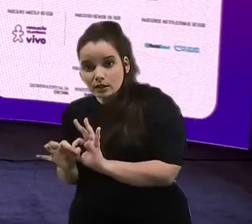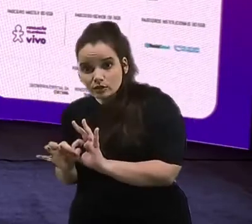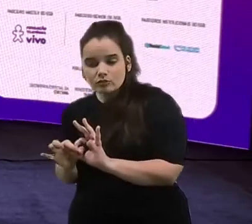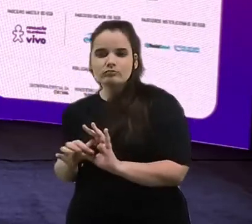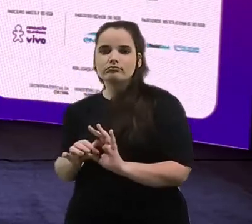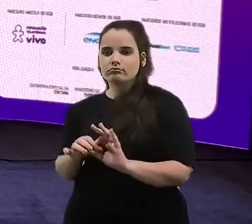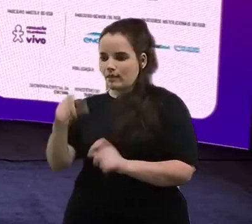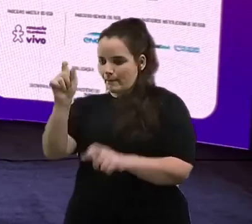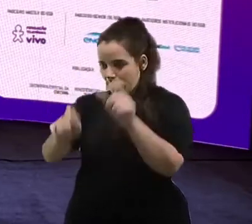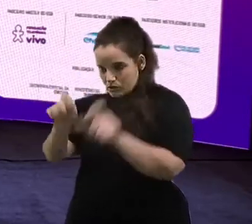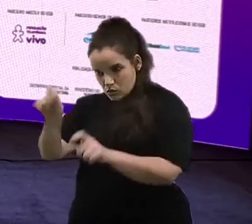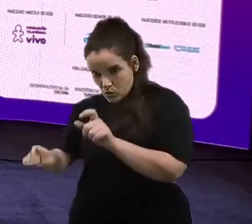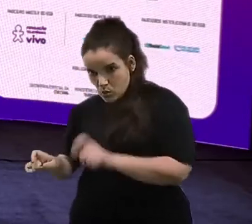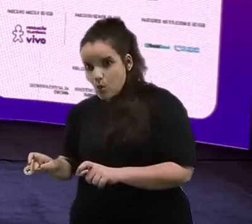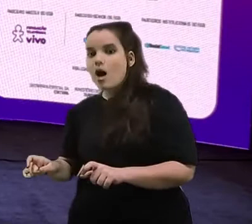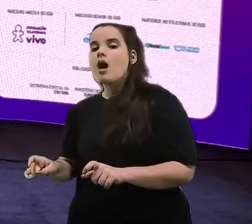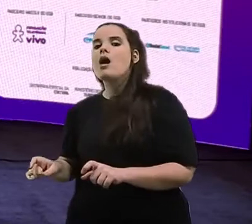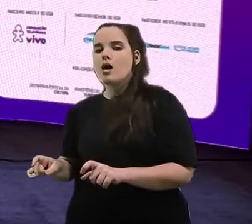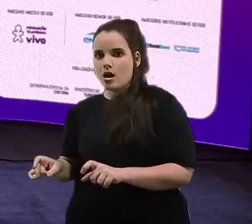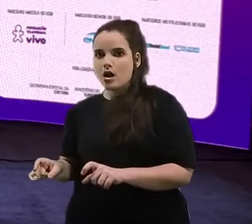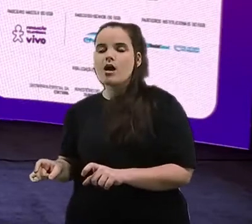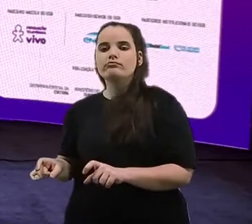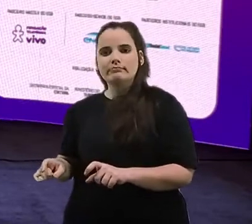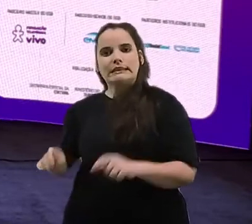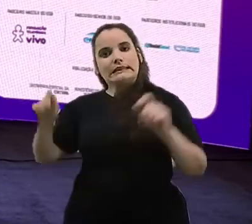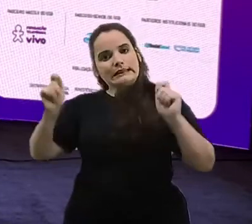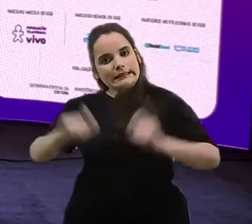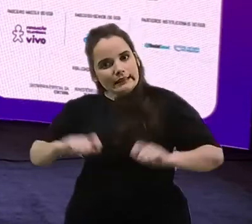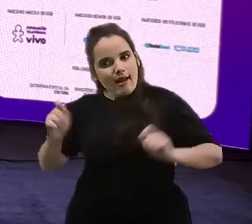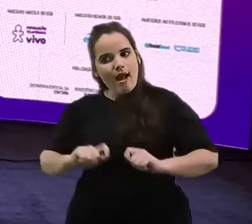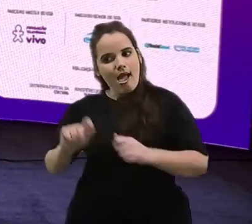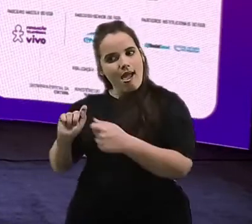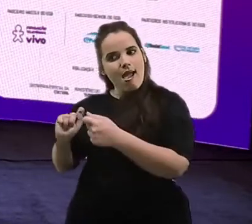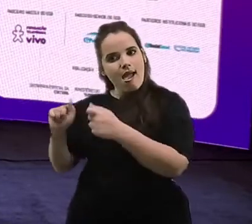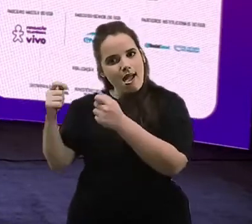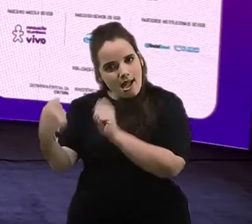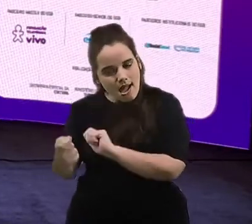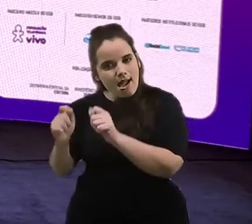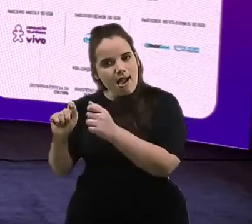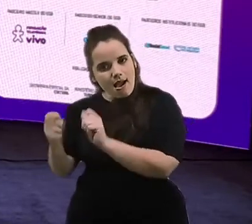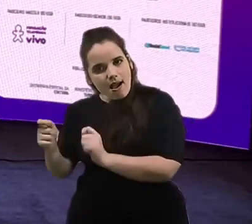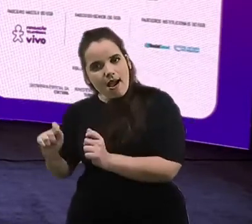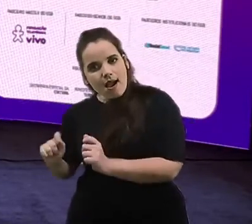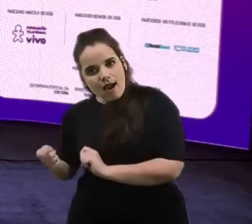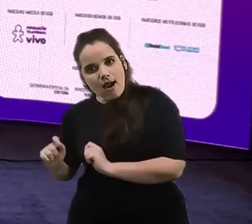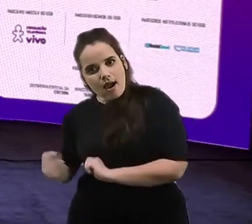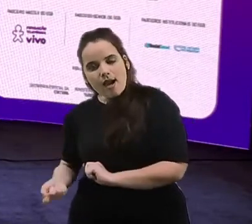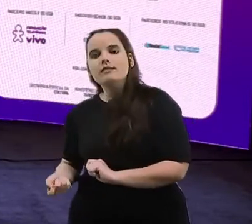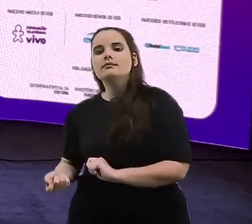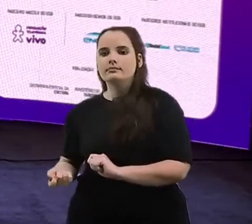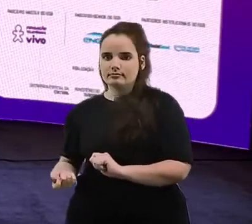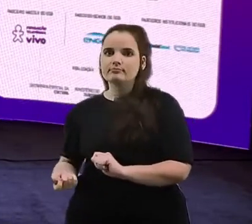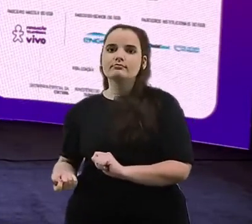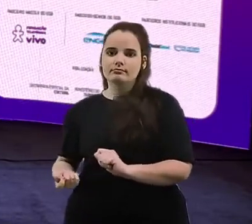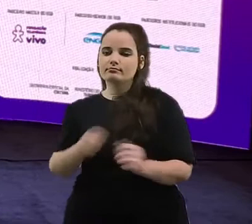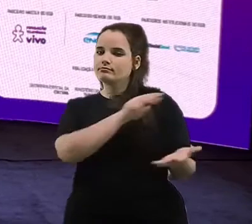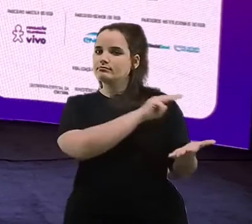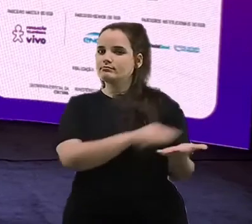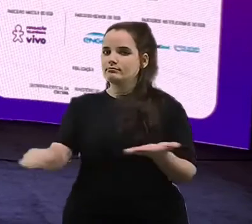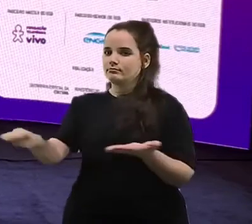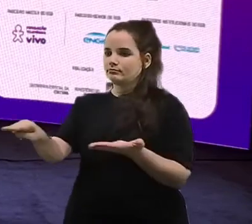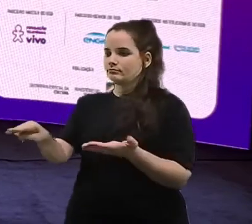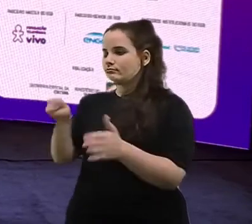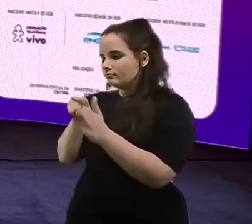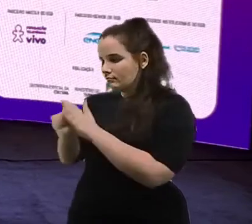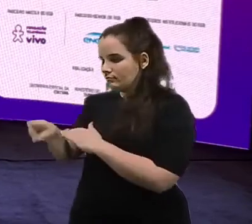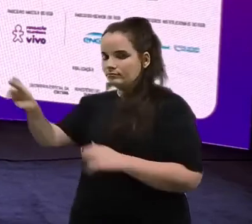conversa, e criar e personalizar essa conversa com uma sequência de mensagens e com uma sequência de